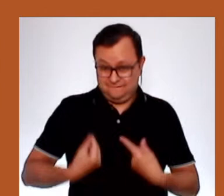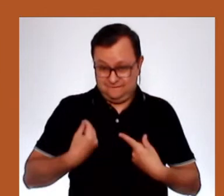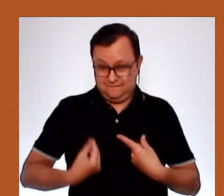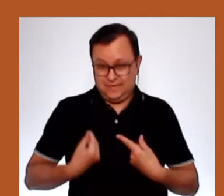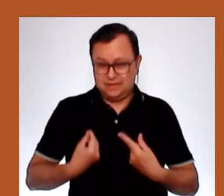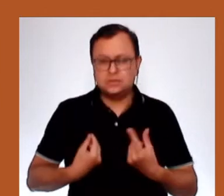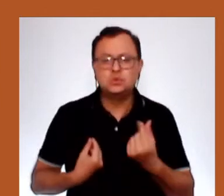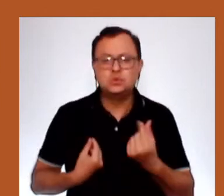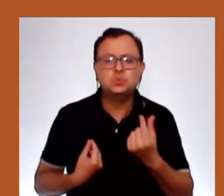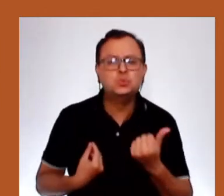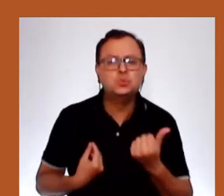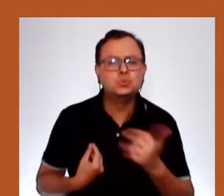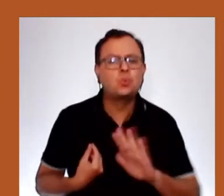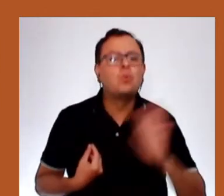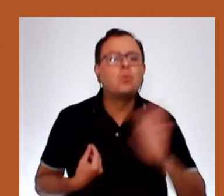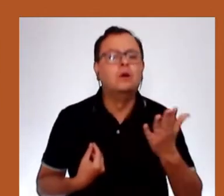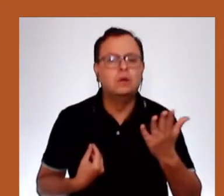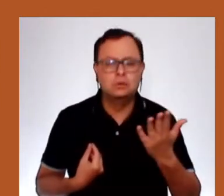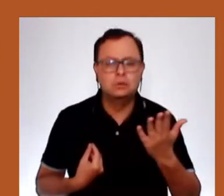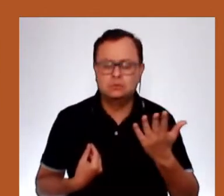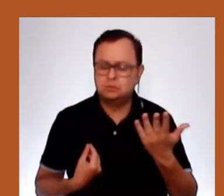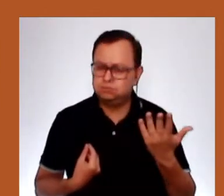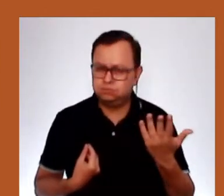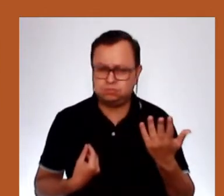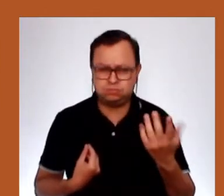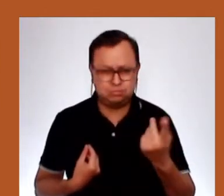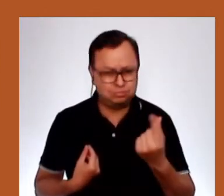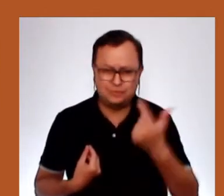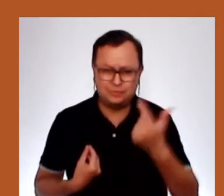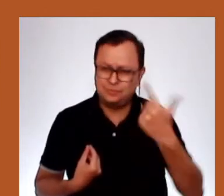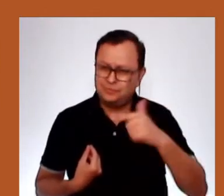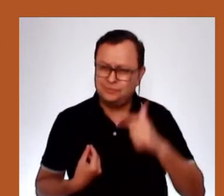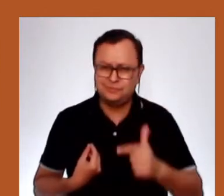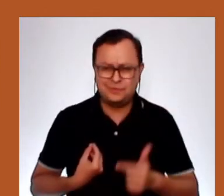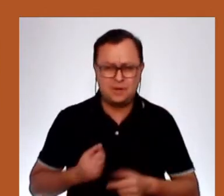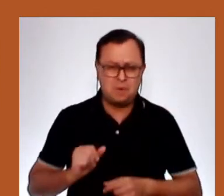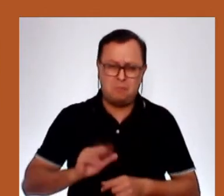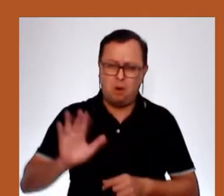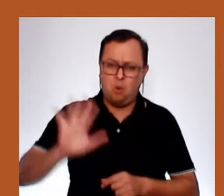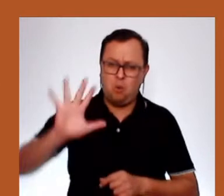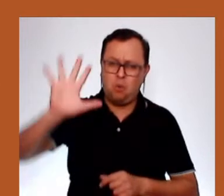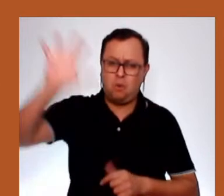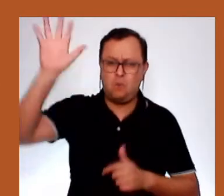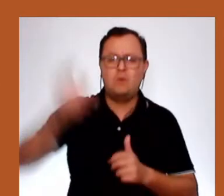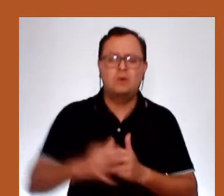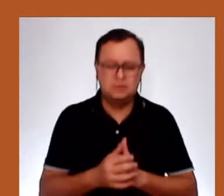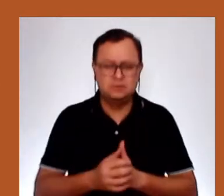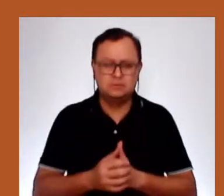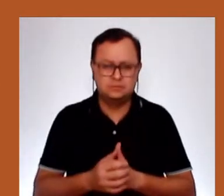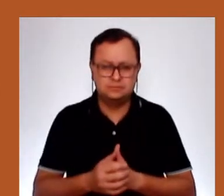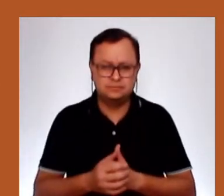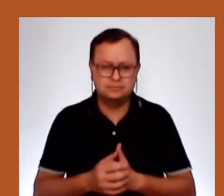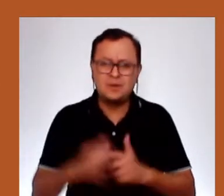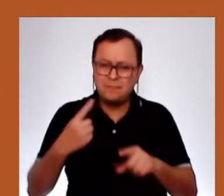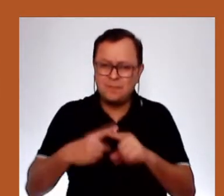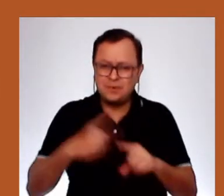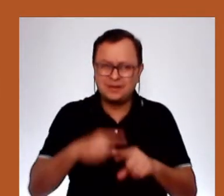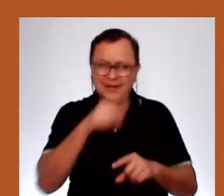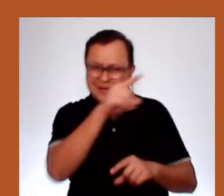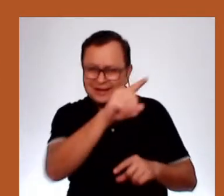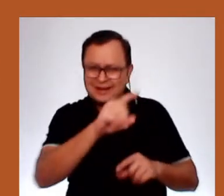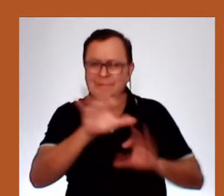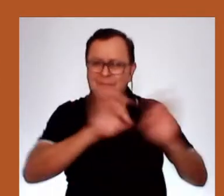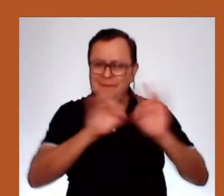ele não é negociável. É exatamente esse o ponto, porque estrito senso é uma loucura o que ele fez, né? É uma